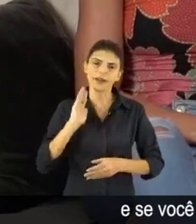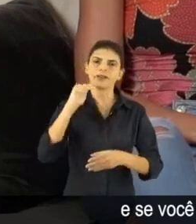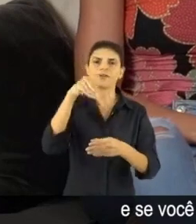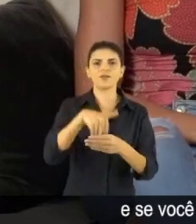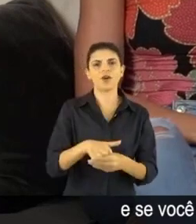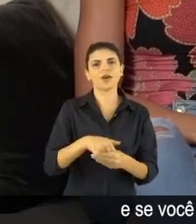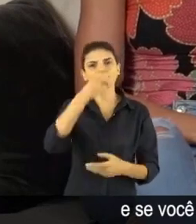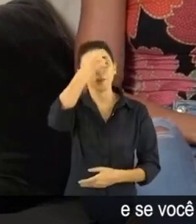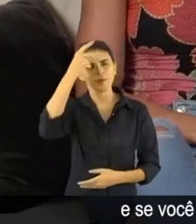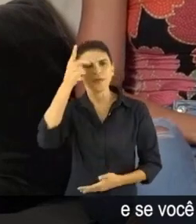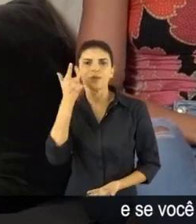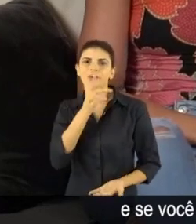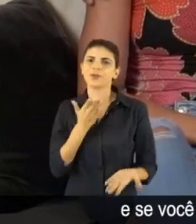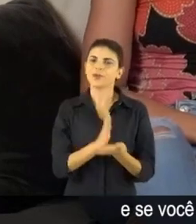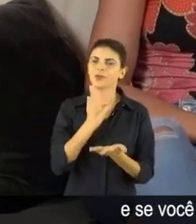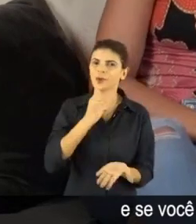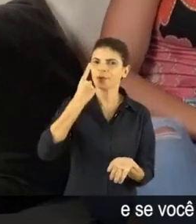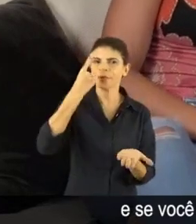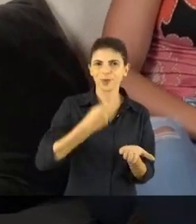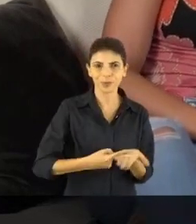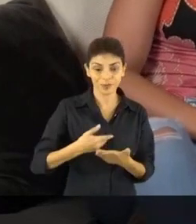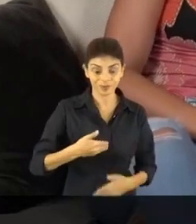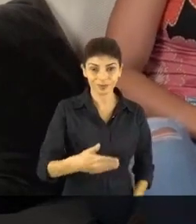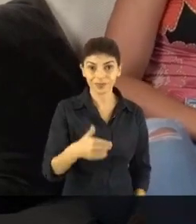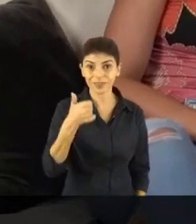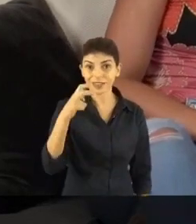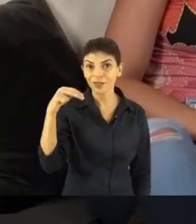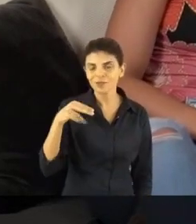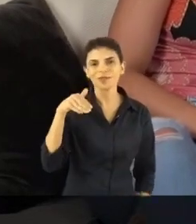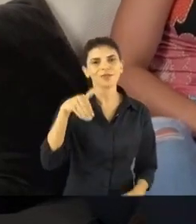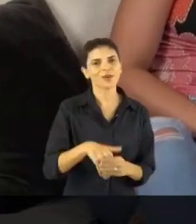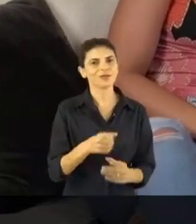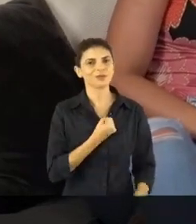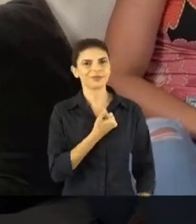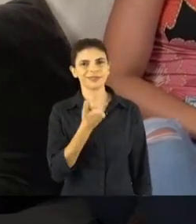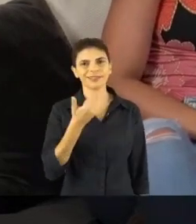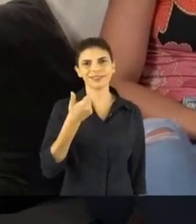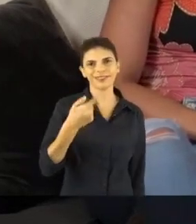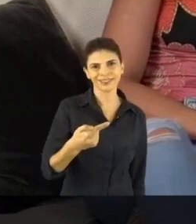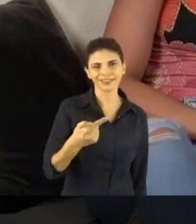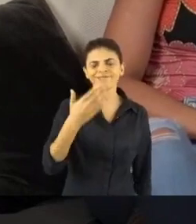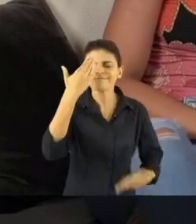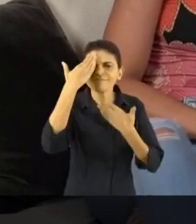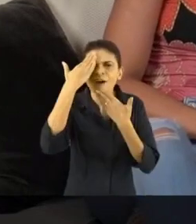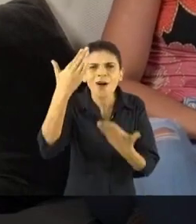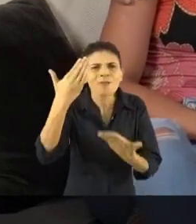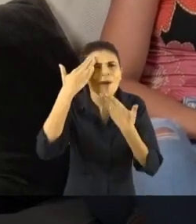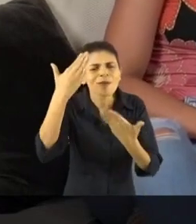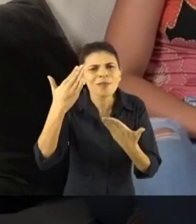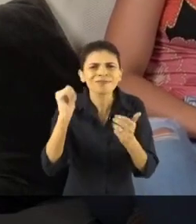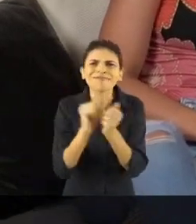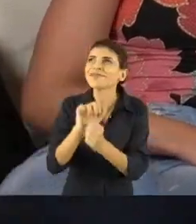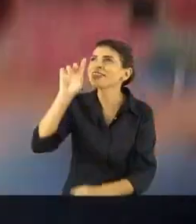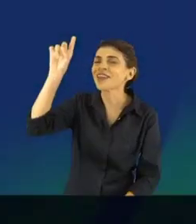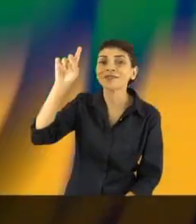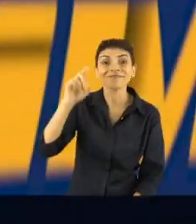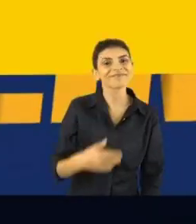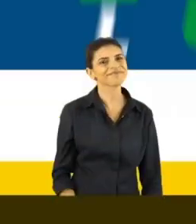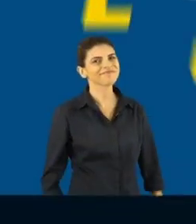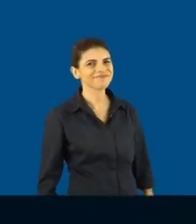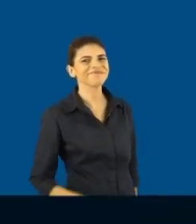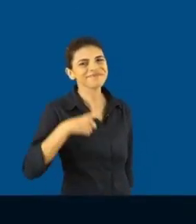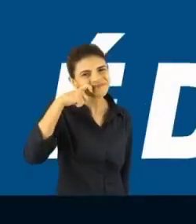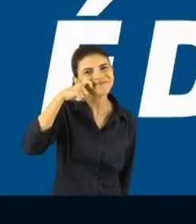oportunidade de ser prefeito, esse é o meu compromisso. Dia 15 é 17. Obrigado e fiquem com Deus. Olá,